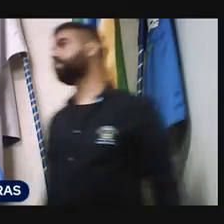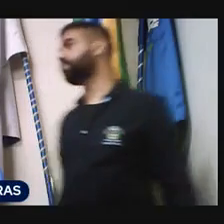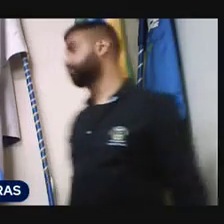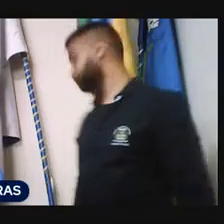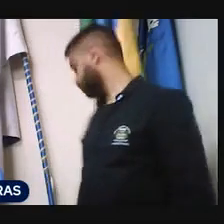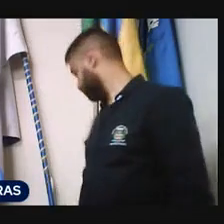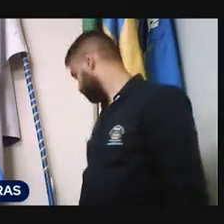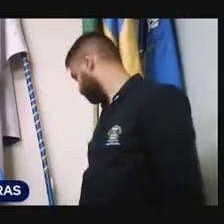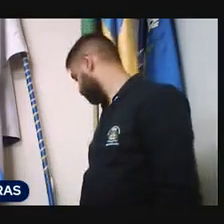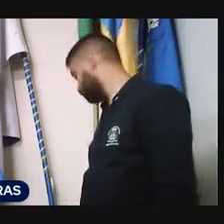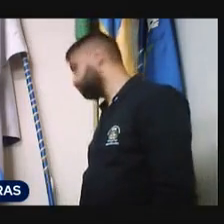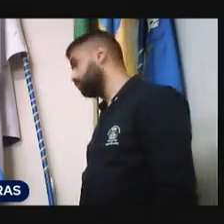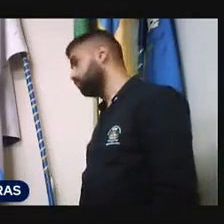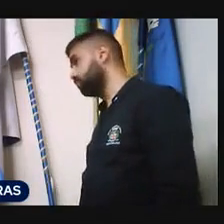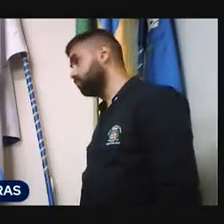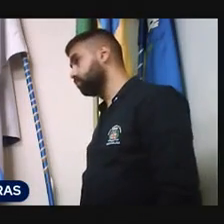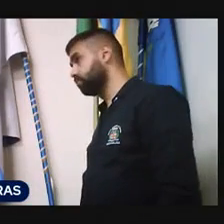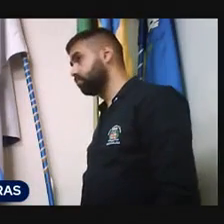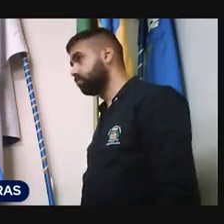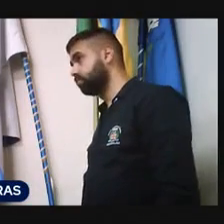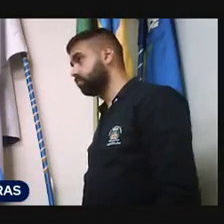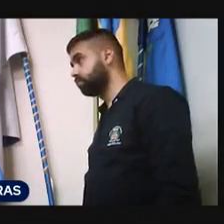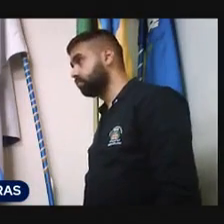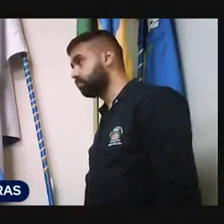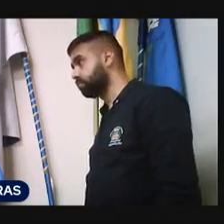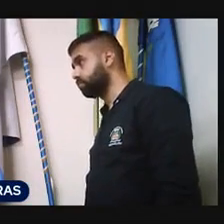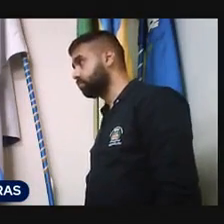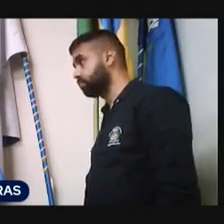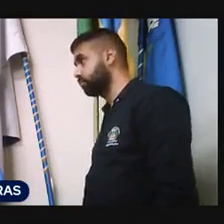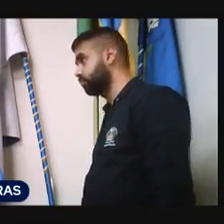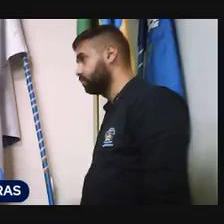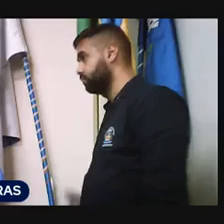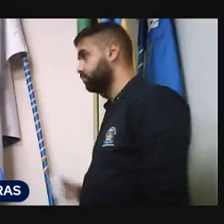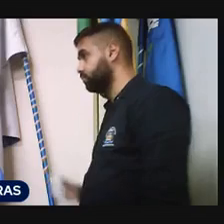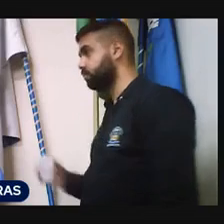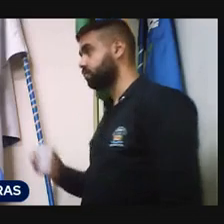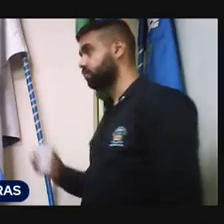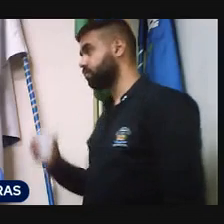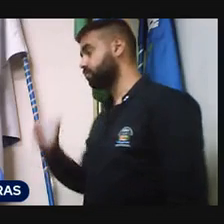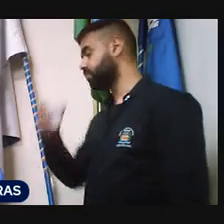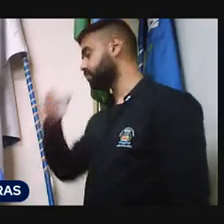E aí o vereador Eduardo hanke